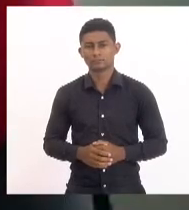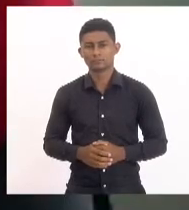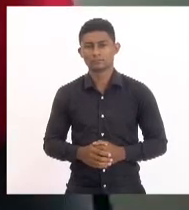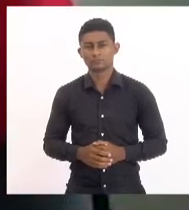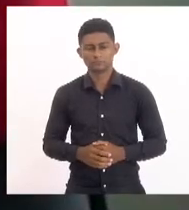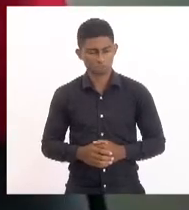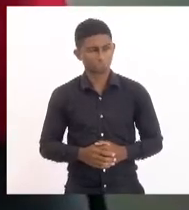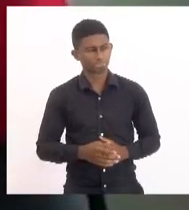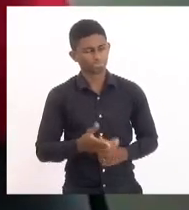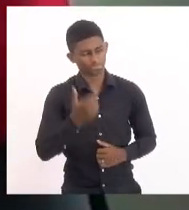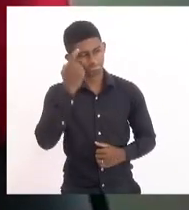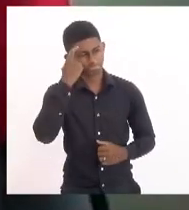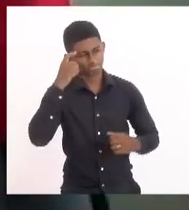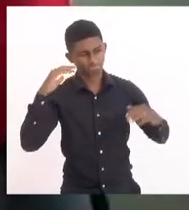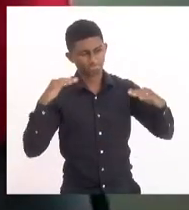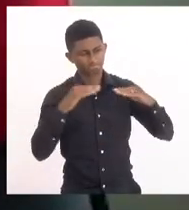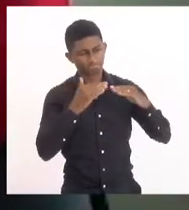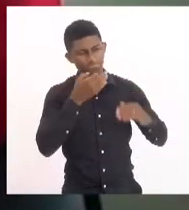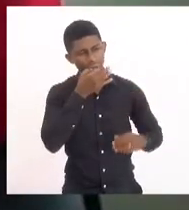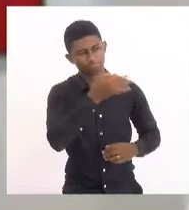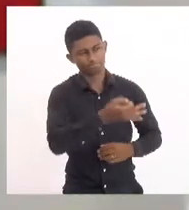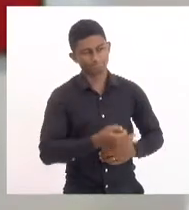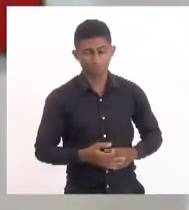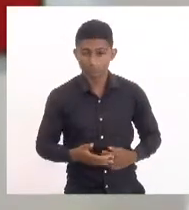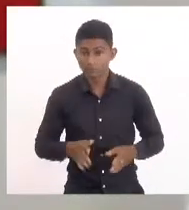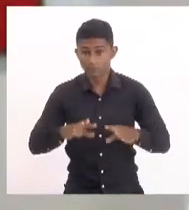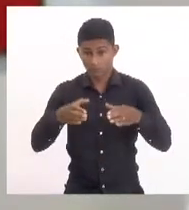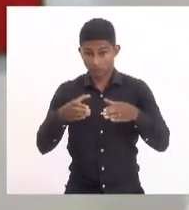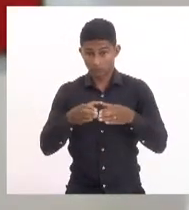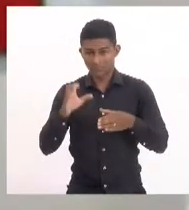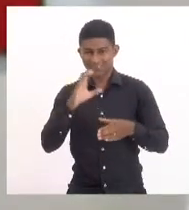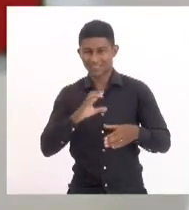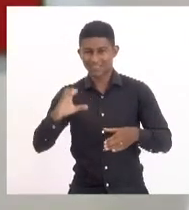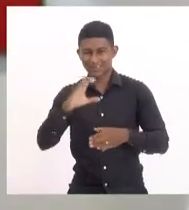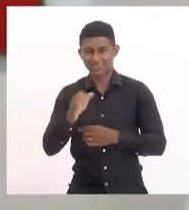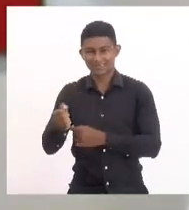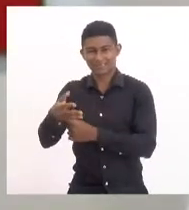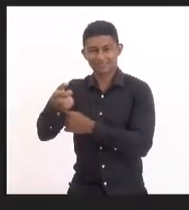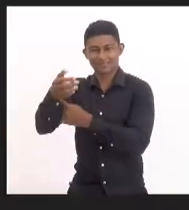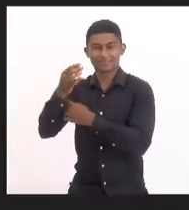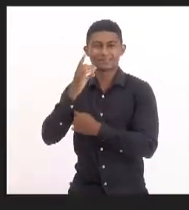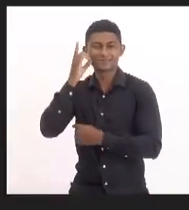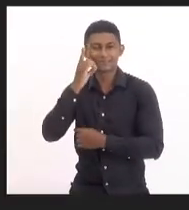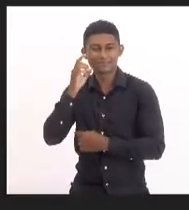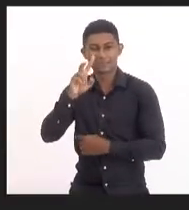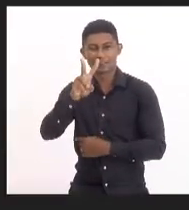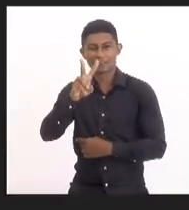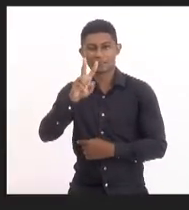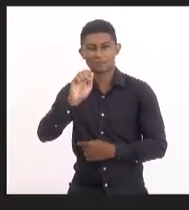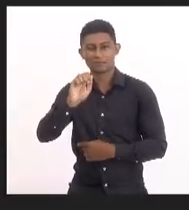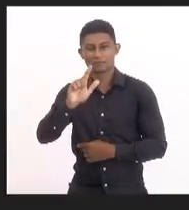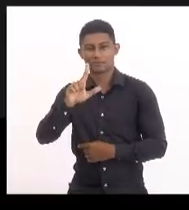Parecer favorável. Pela Comissão de Ciência e Tecnologia, deputado Valdec Carneiro.